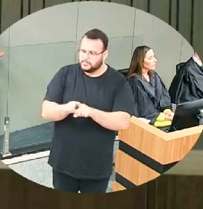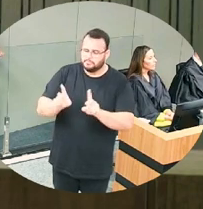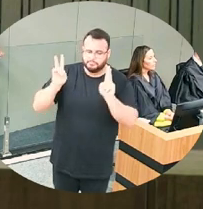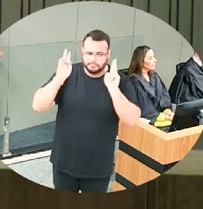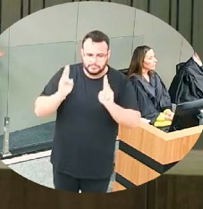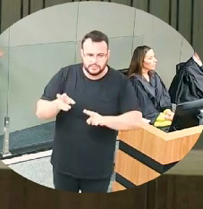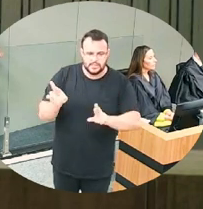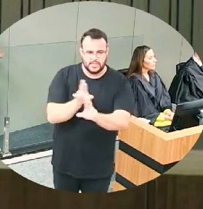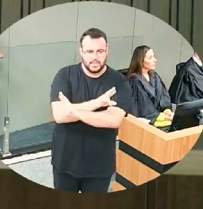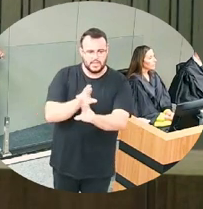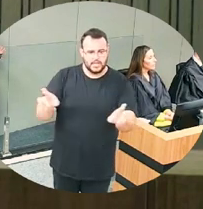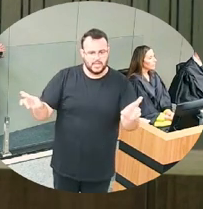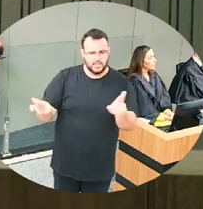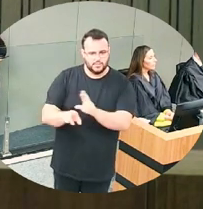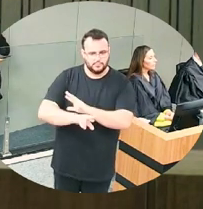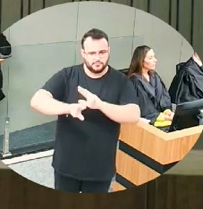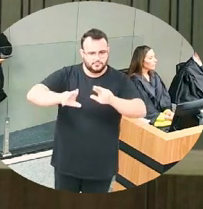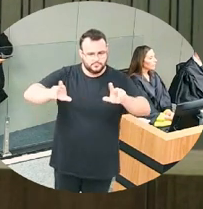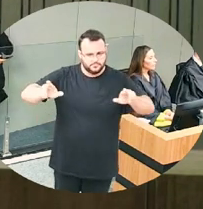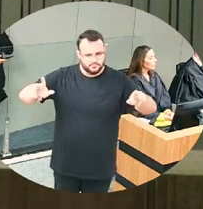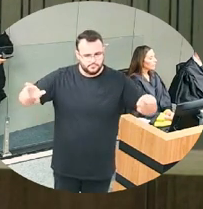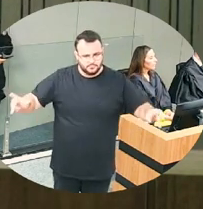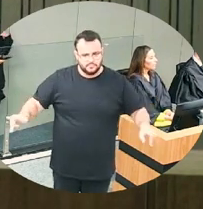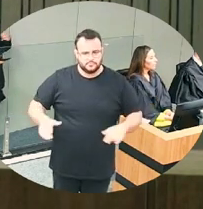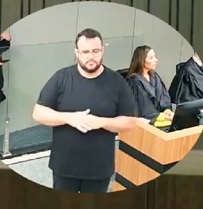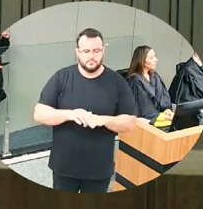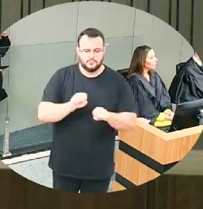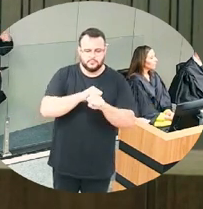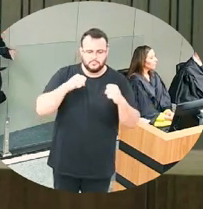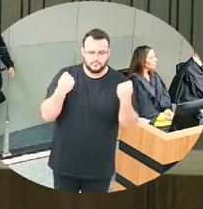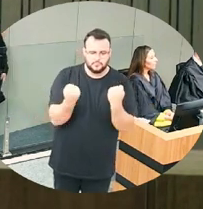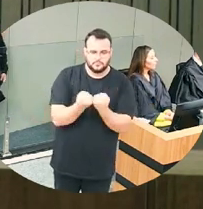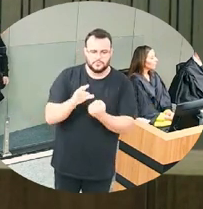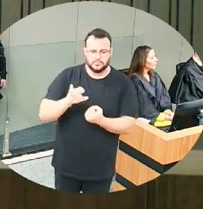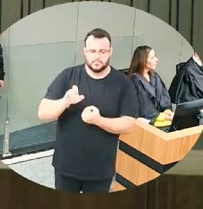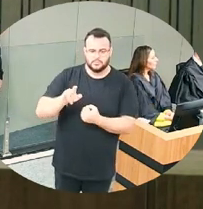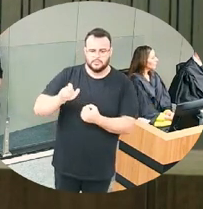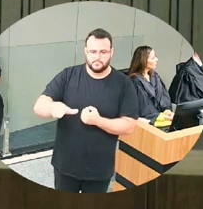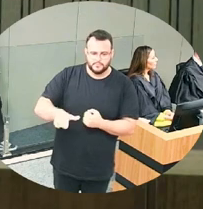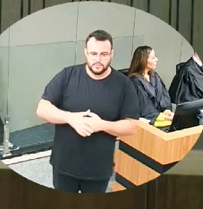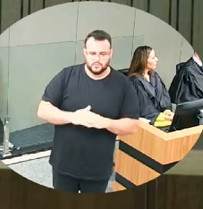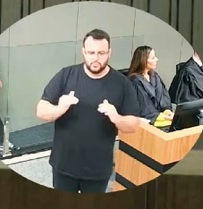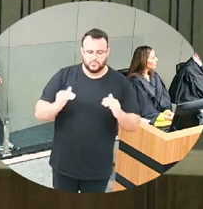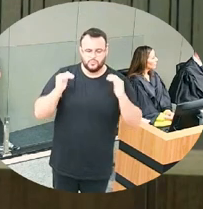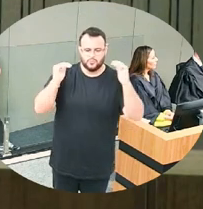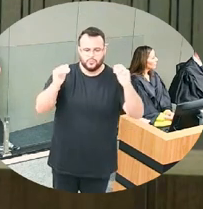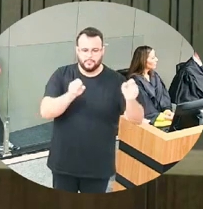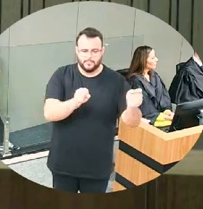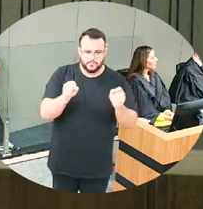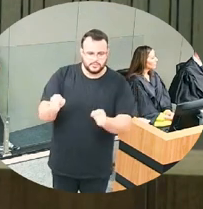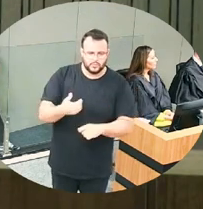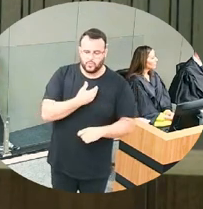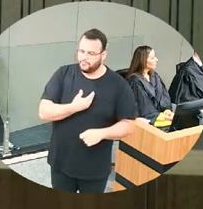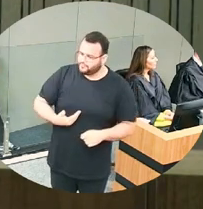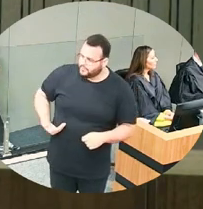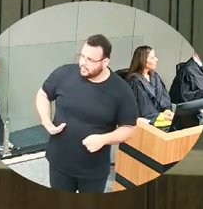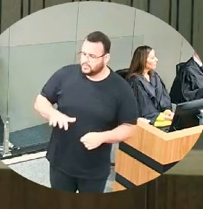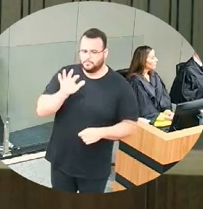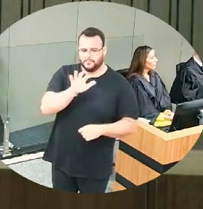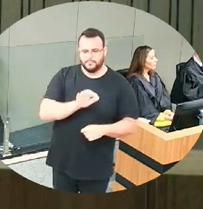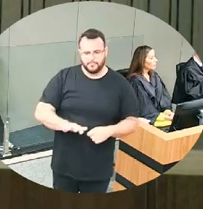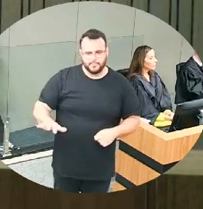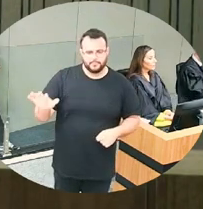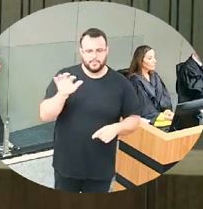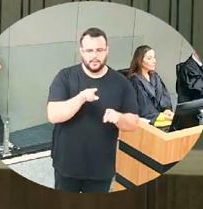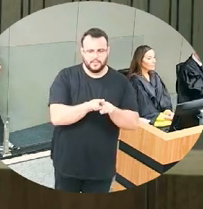manter as melhores relações com entes diversos associações civis e de classe poder público de todas as esferas de